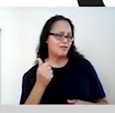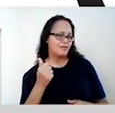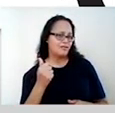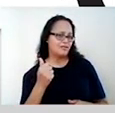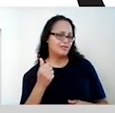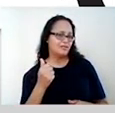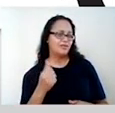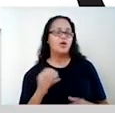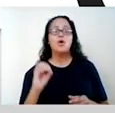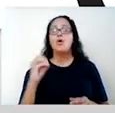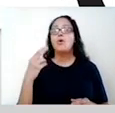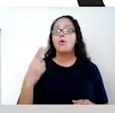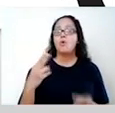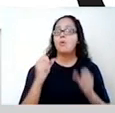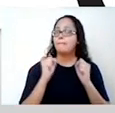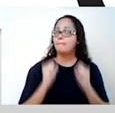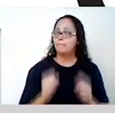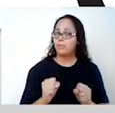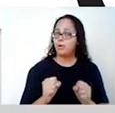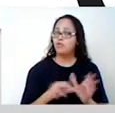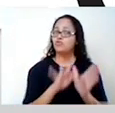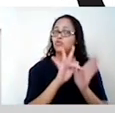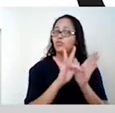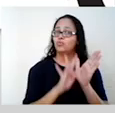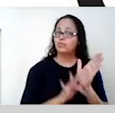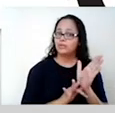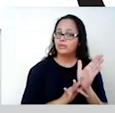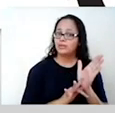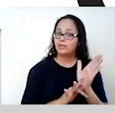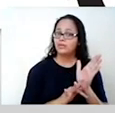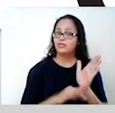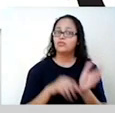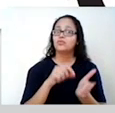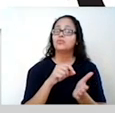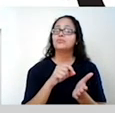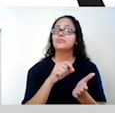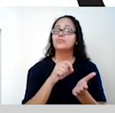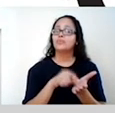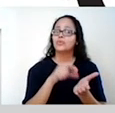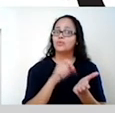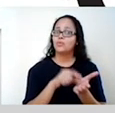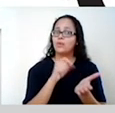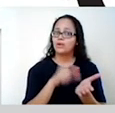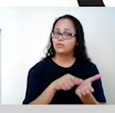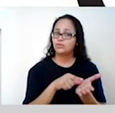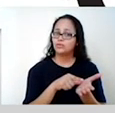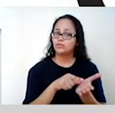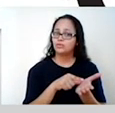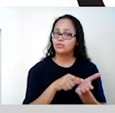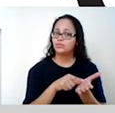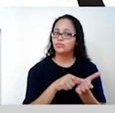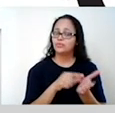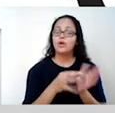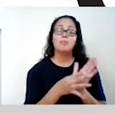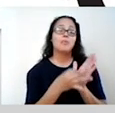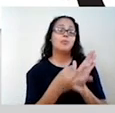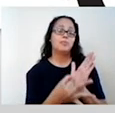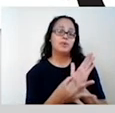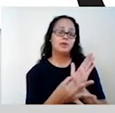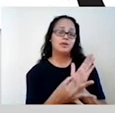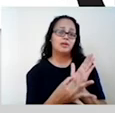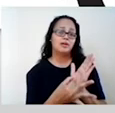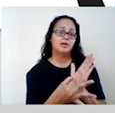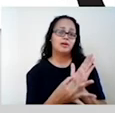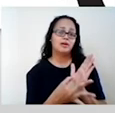né? Ou pode ser, por exemplo, um texto formal de opinião, um artigo de opinião lá do jornal, em que o jornalista ele vai dar a opinião dele sobre algum assunto